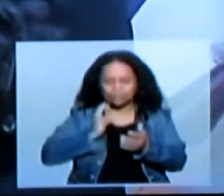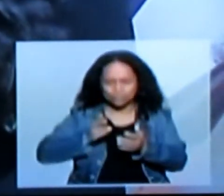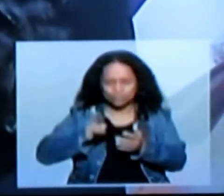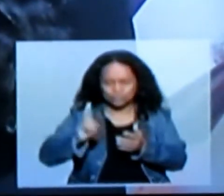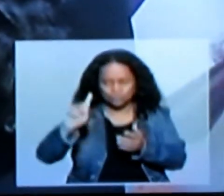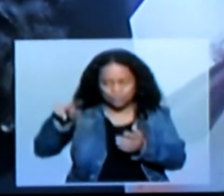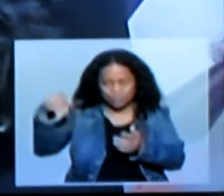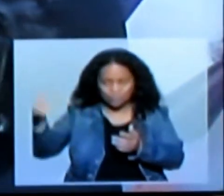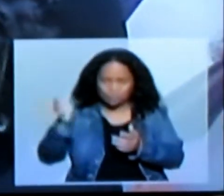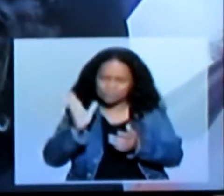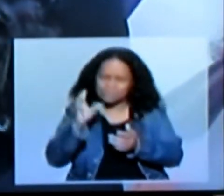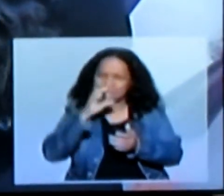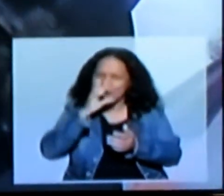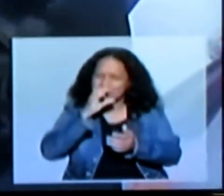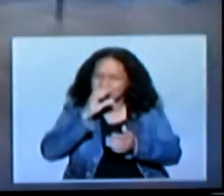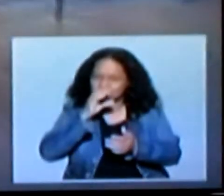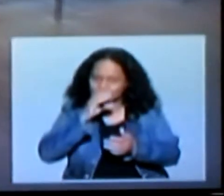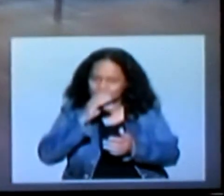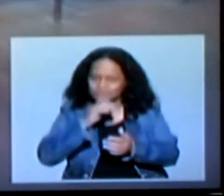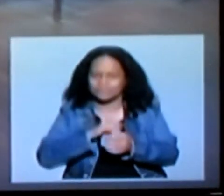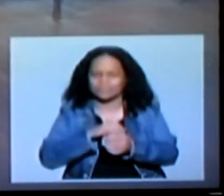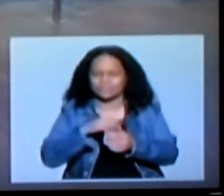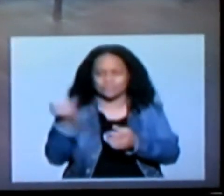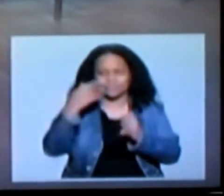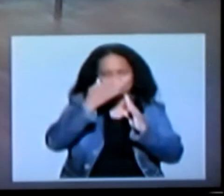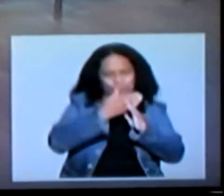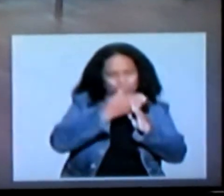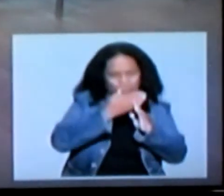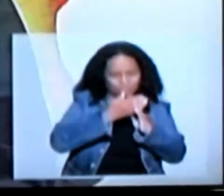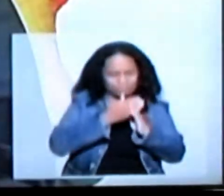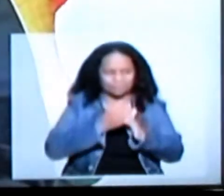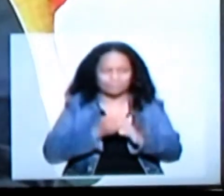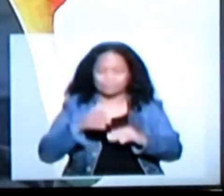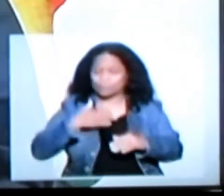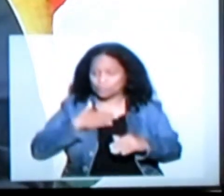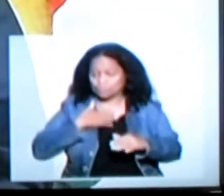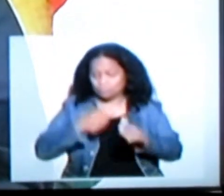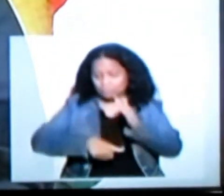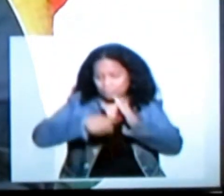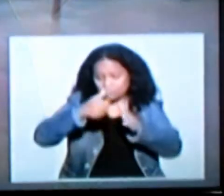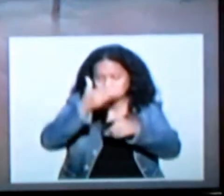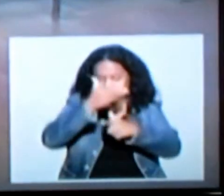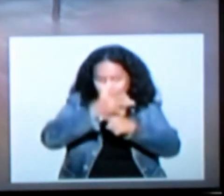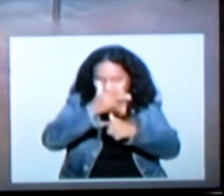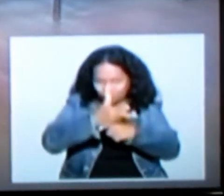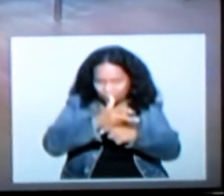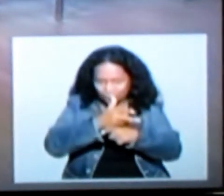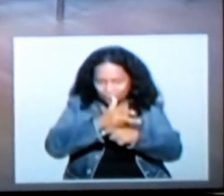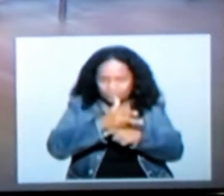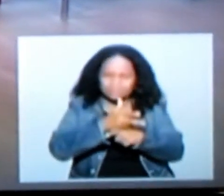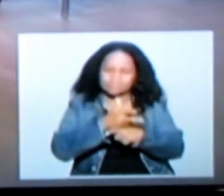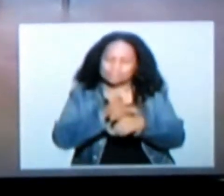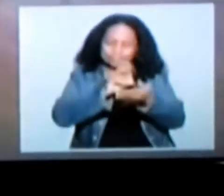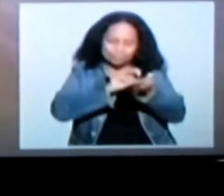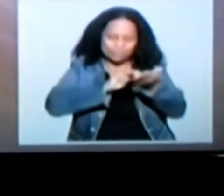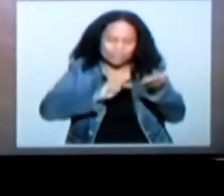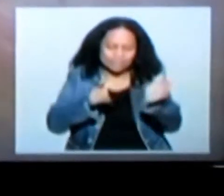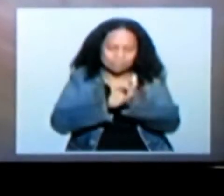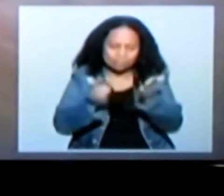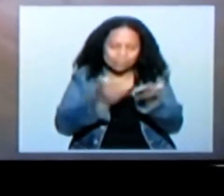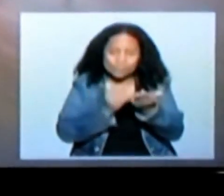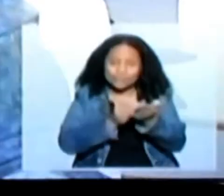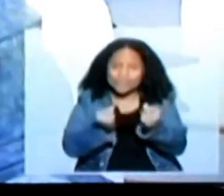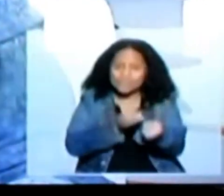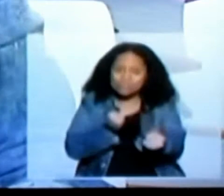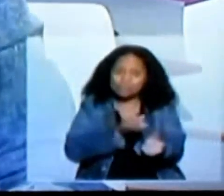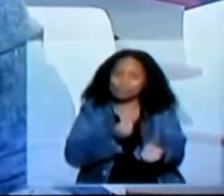vamos continuar no outro, mas eu quero uma palhinha de vocês, antes de chamar o intervalo. No meu primeiro vídeo no meu canal, fiz a